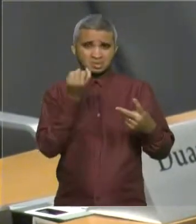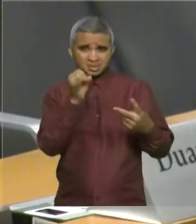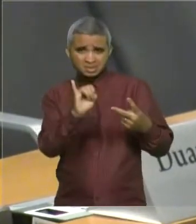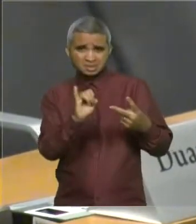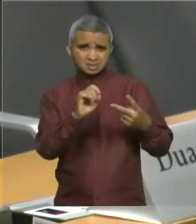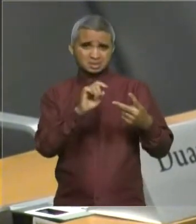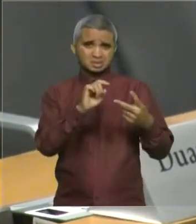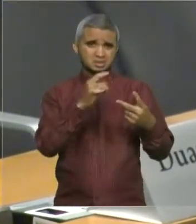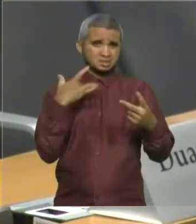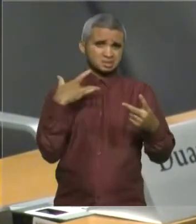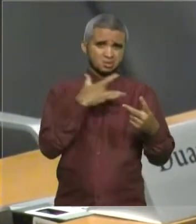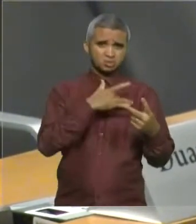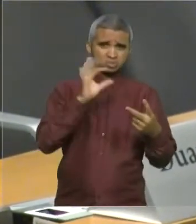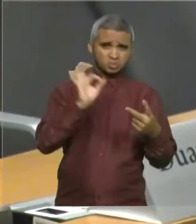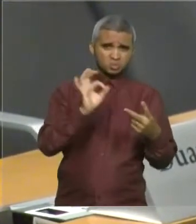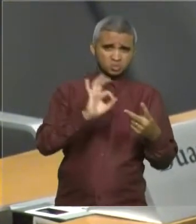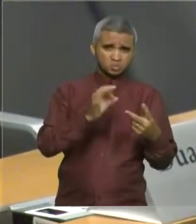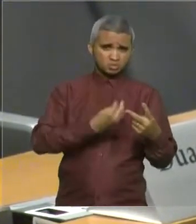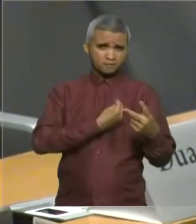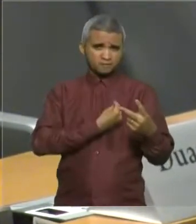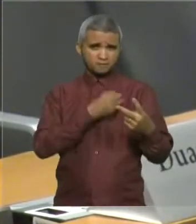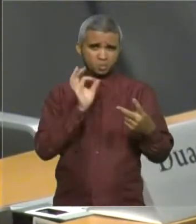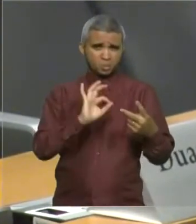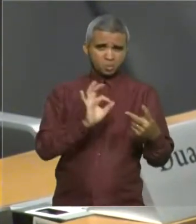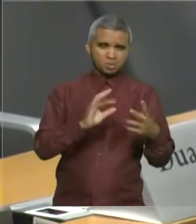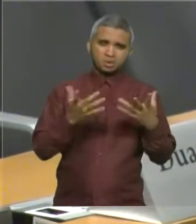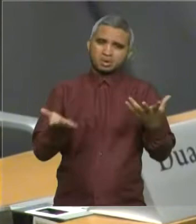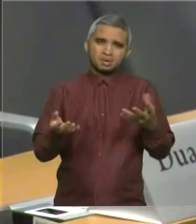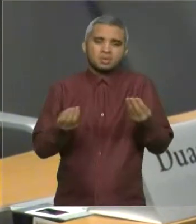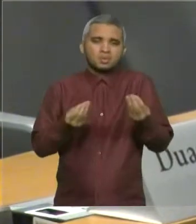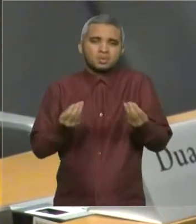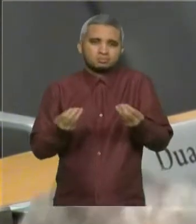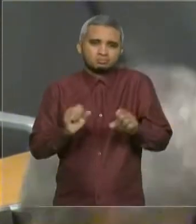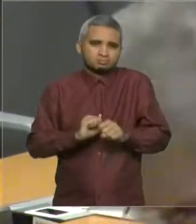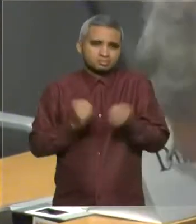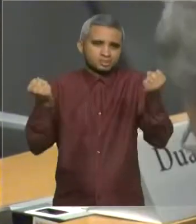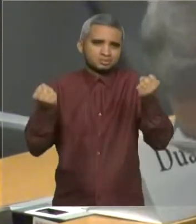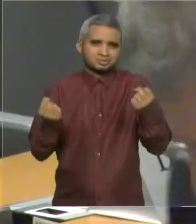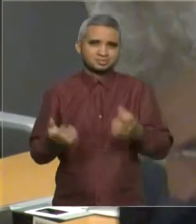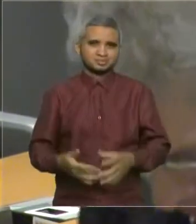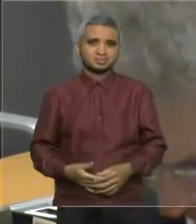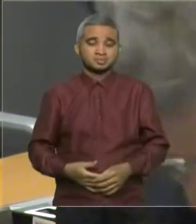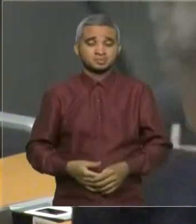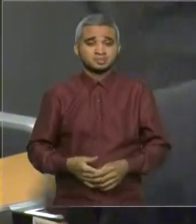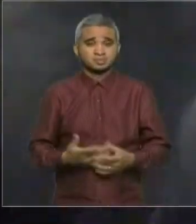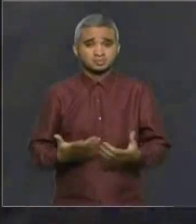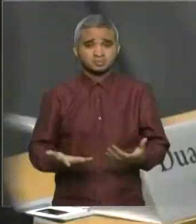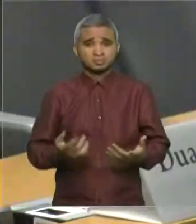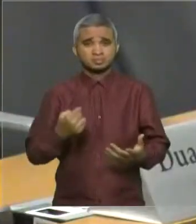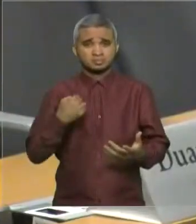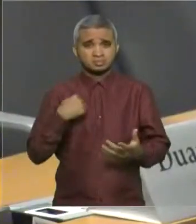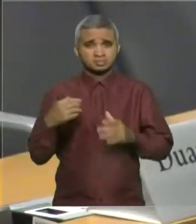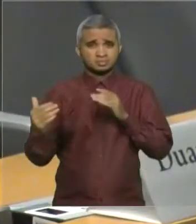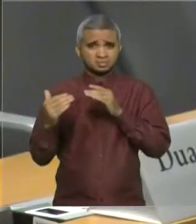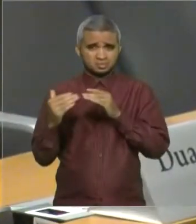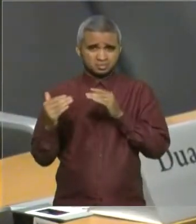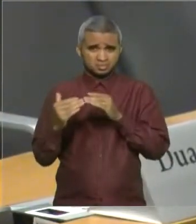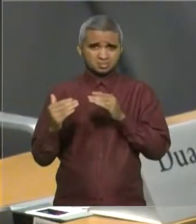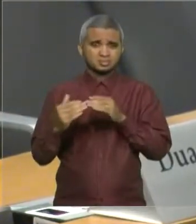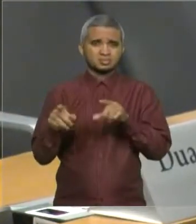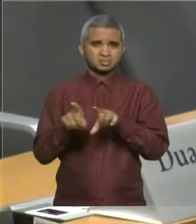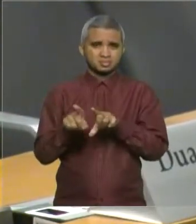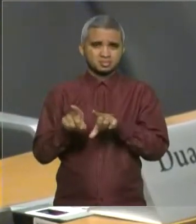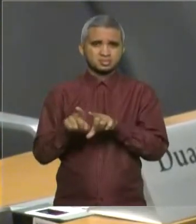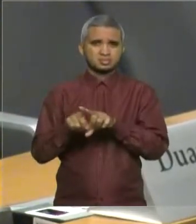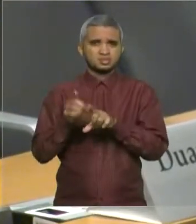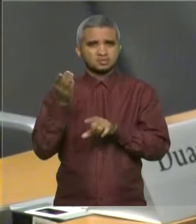outro direito. E, além de reforçar todas as palavras que aqui foram trazidas, todos os argumentos, fundamentos, não só por